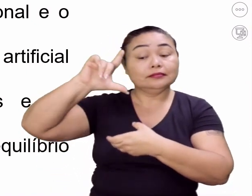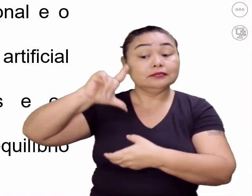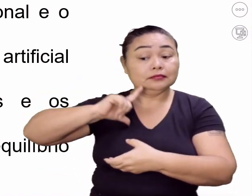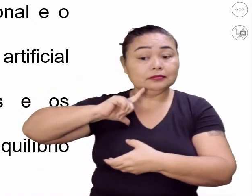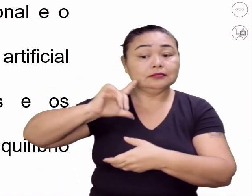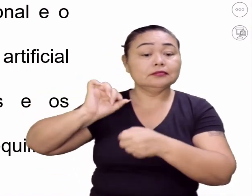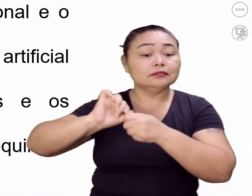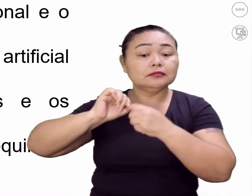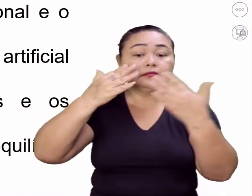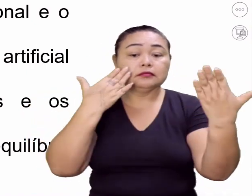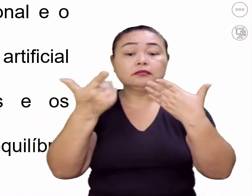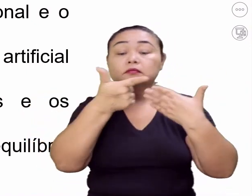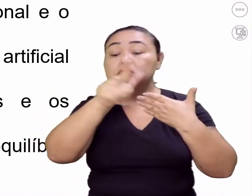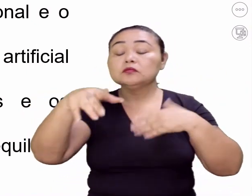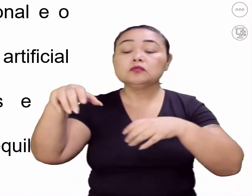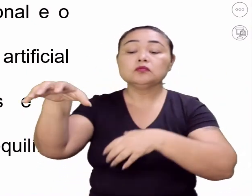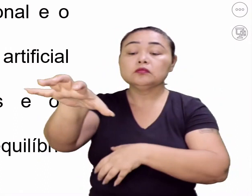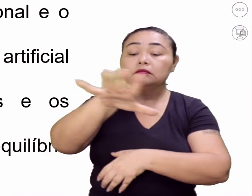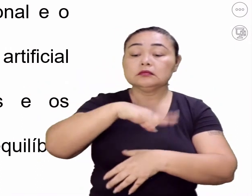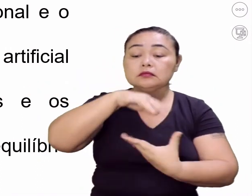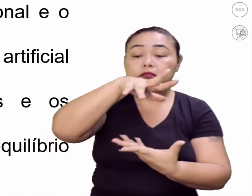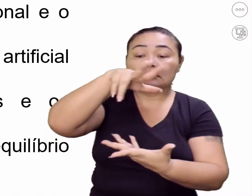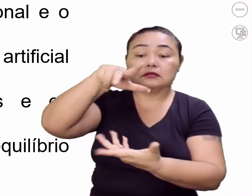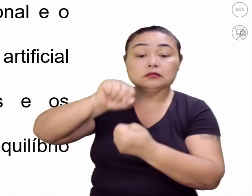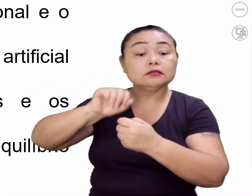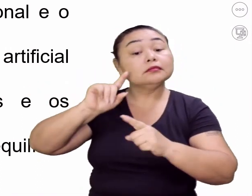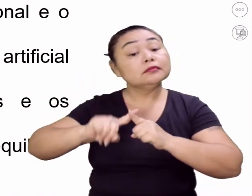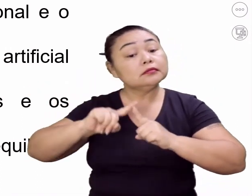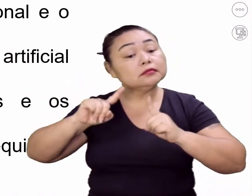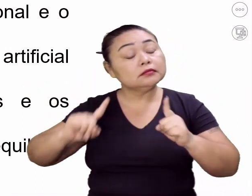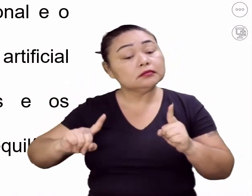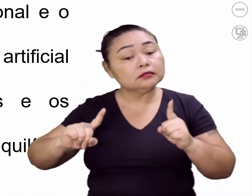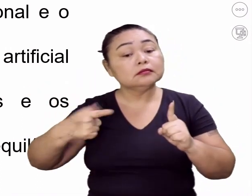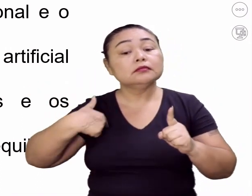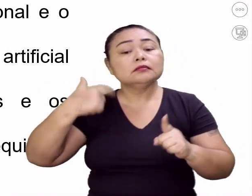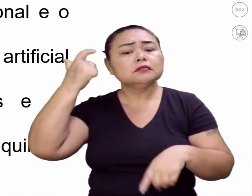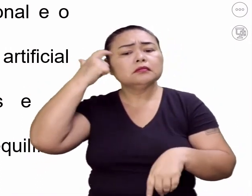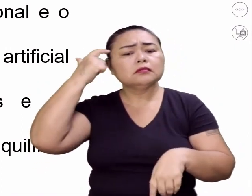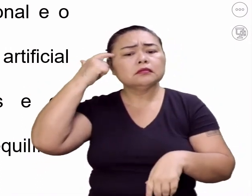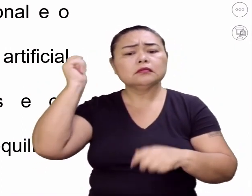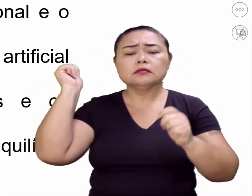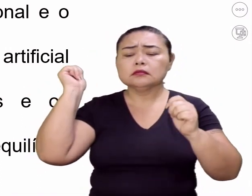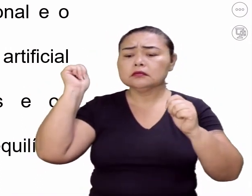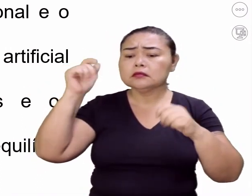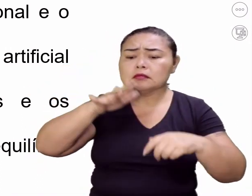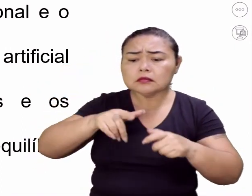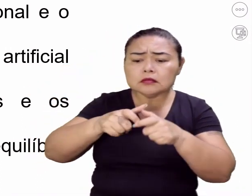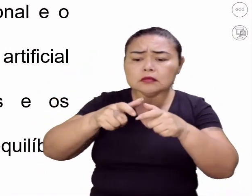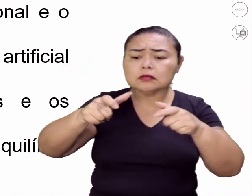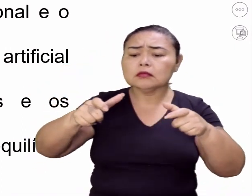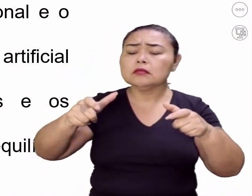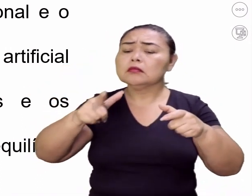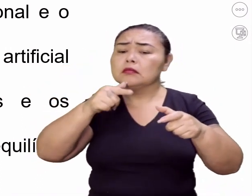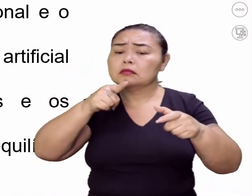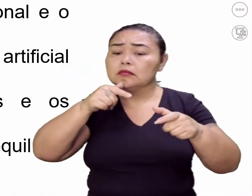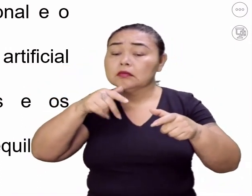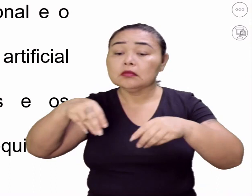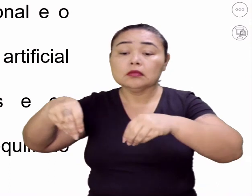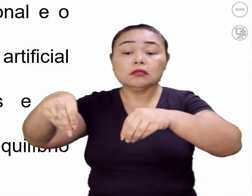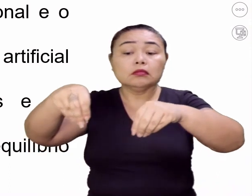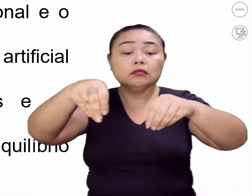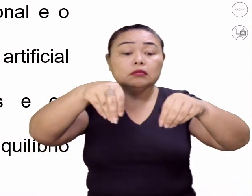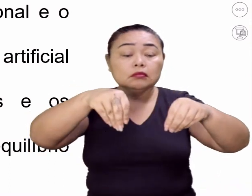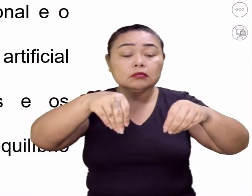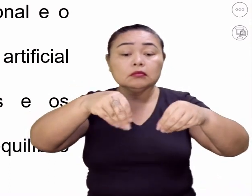se comparada com a de outras regiões do mundo. No entanto, quando se considera o potencial hídrico do